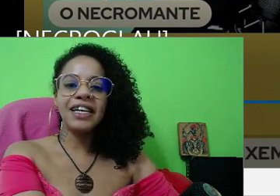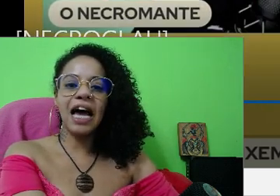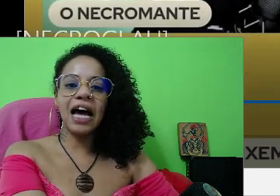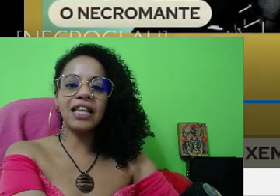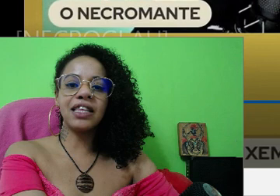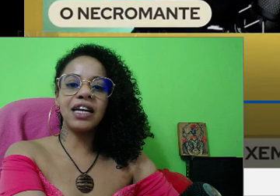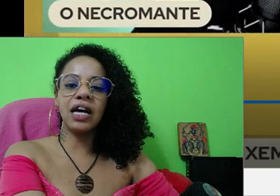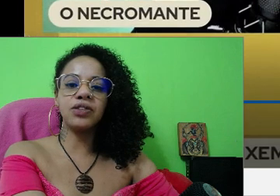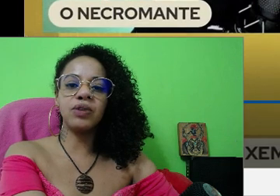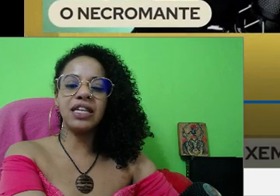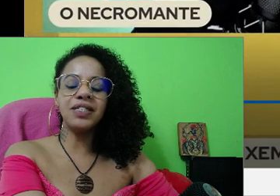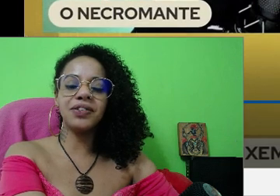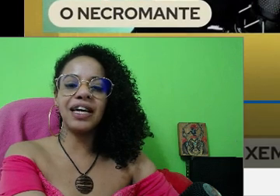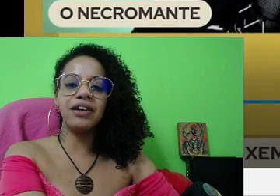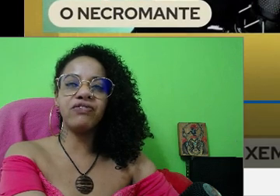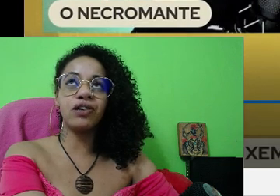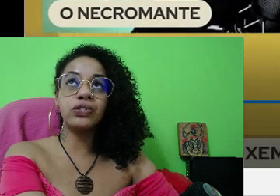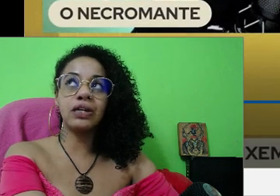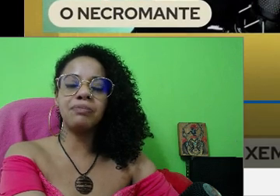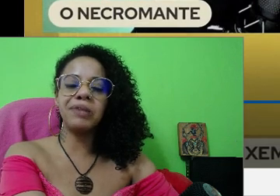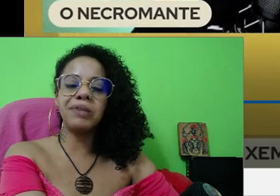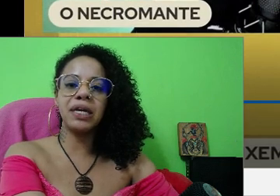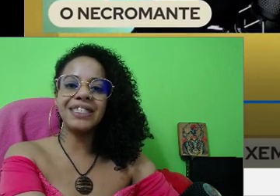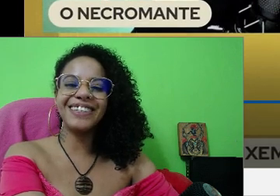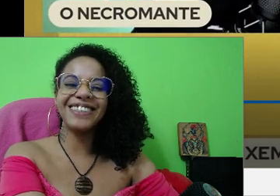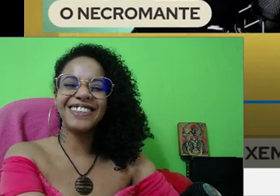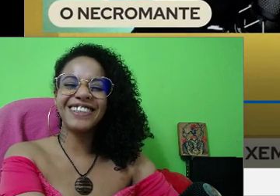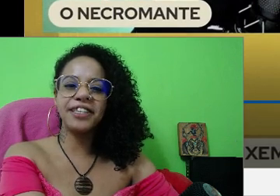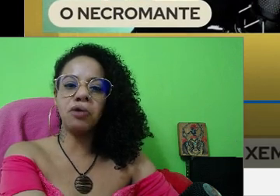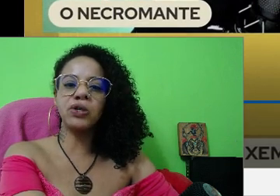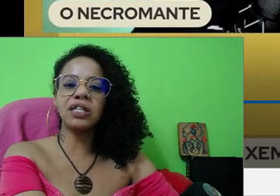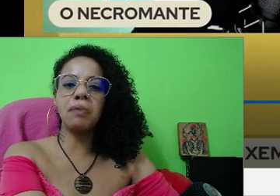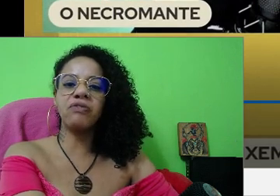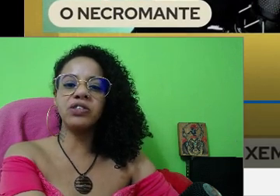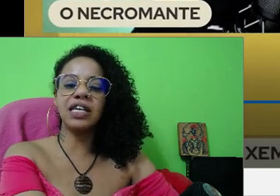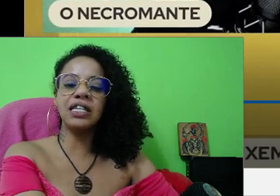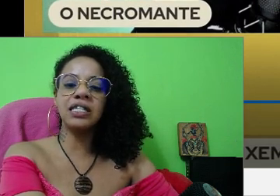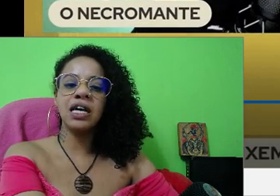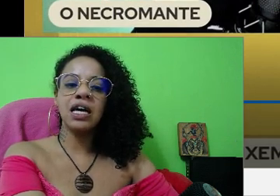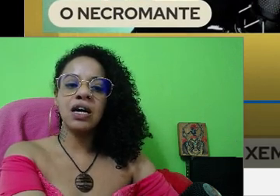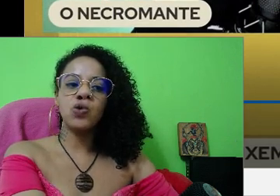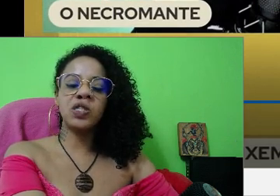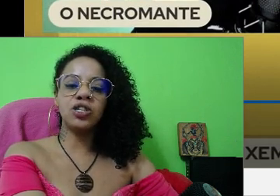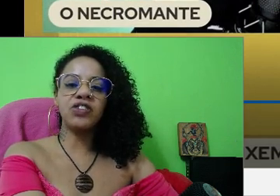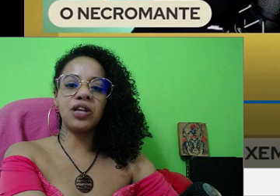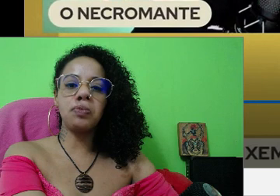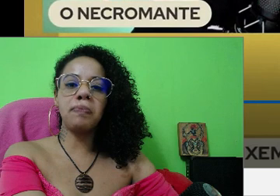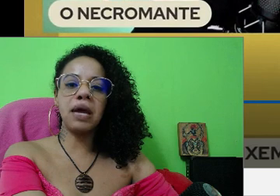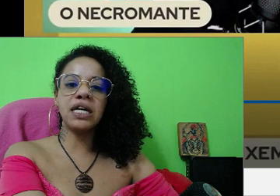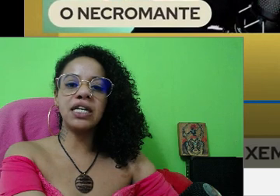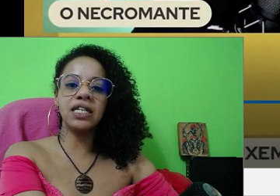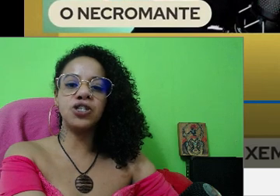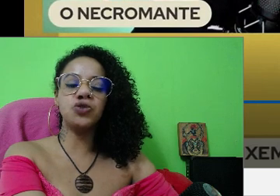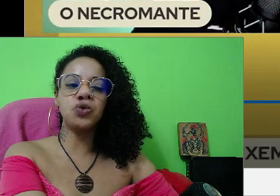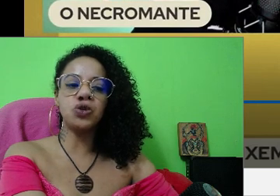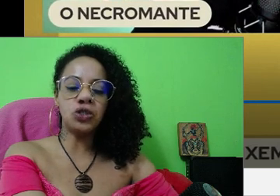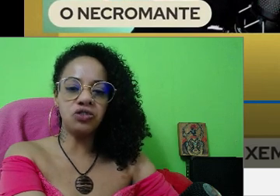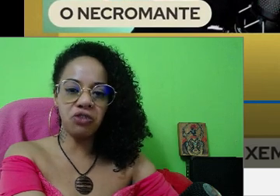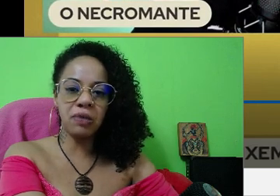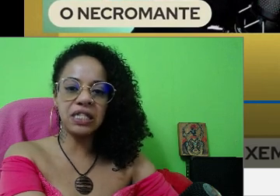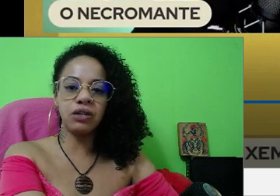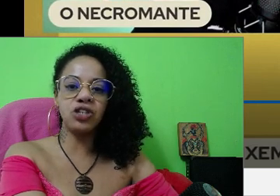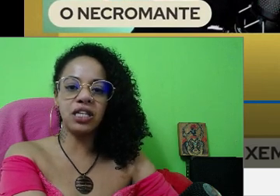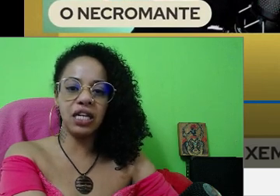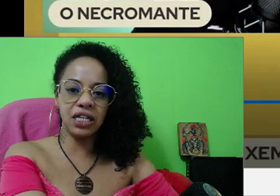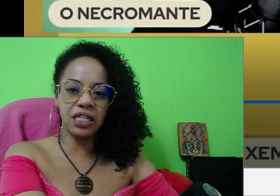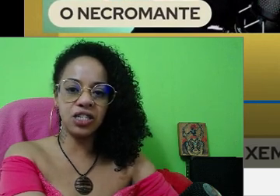nada relacionado a isso né Eu falo só da minha cabeça não mostrei para vocês Um certificado bem bacana de um